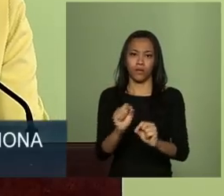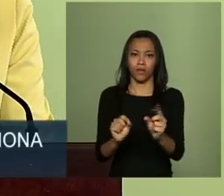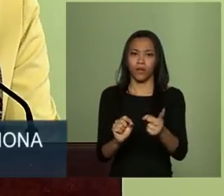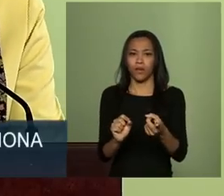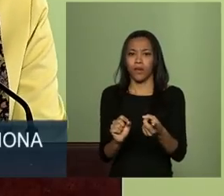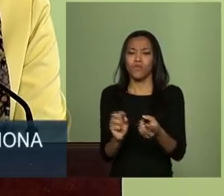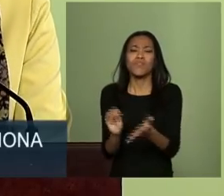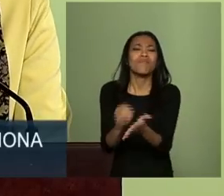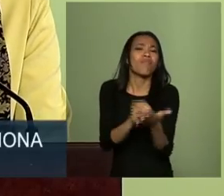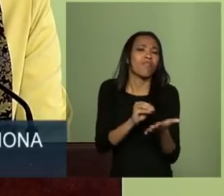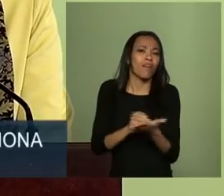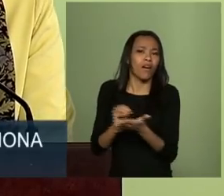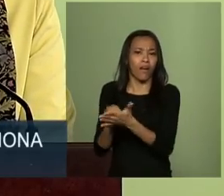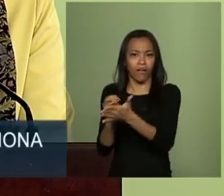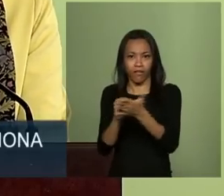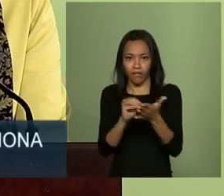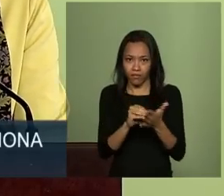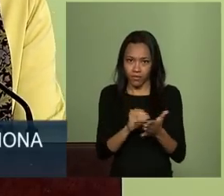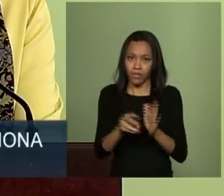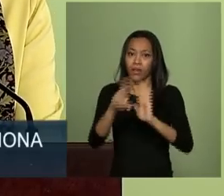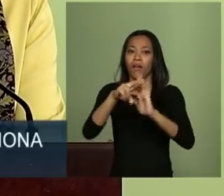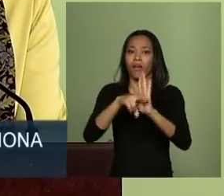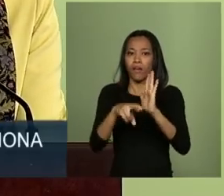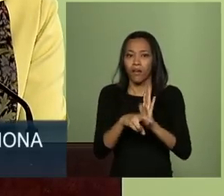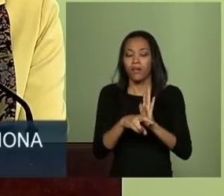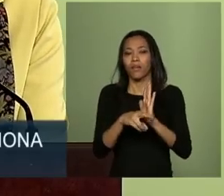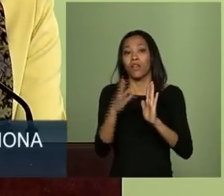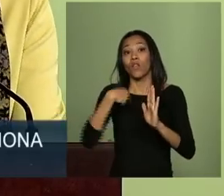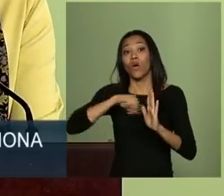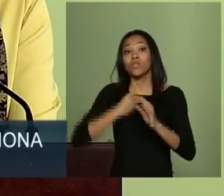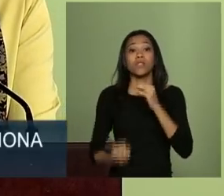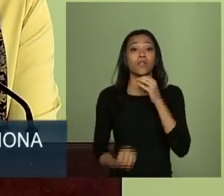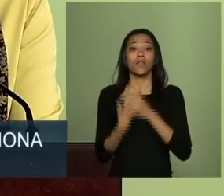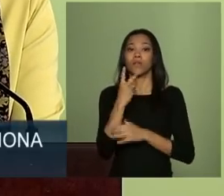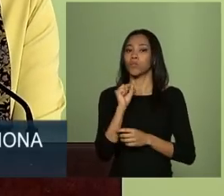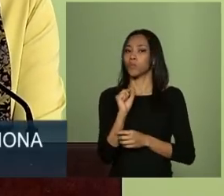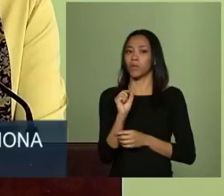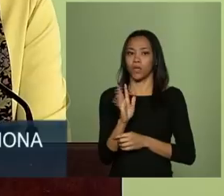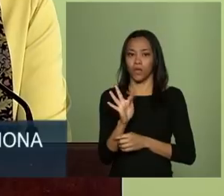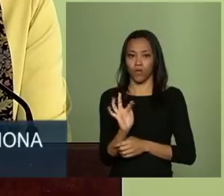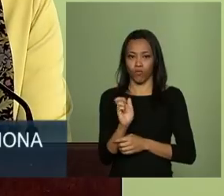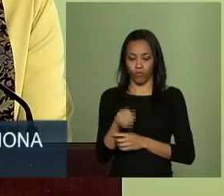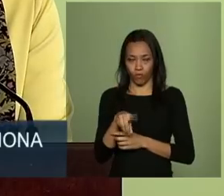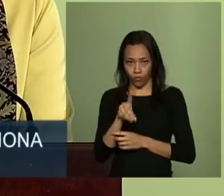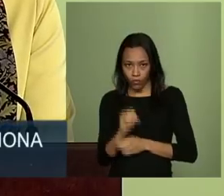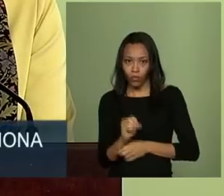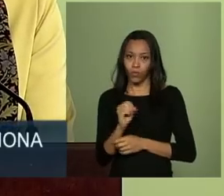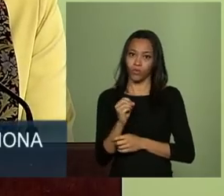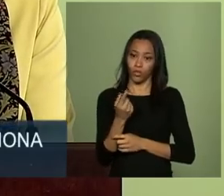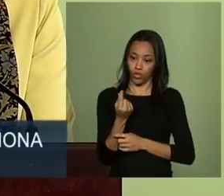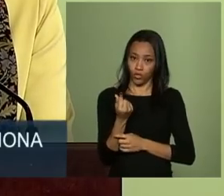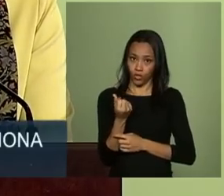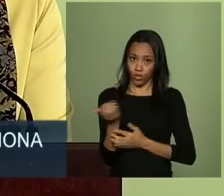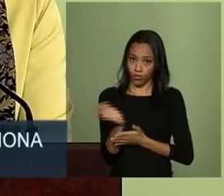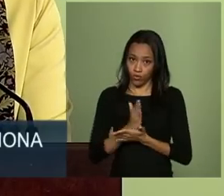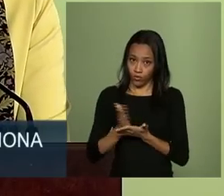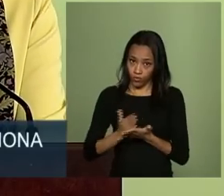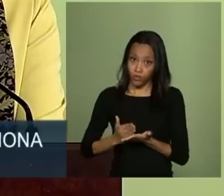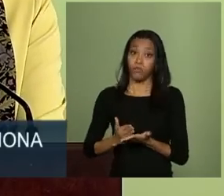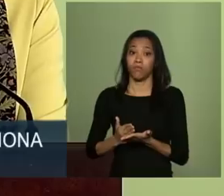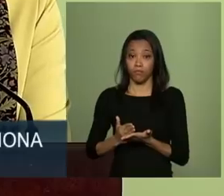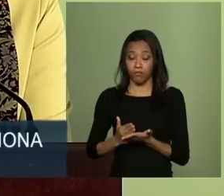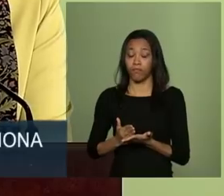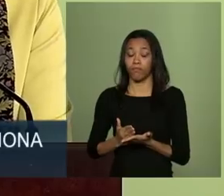fragilidades regulatórias. Nós criamos o Fundo Nacional para a Repartição dos Benefícios.